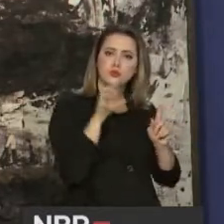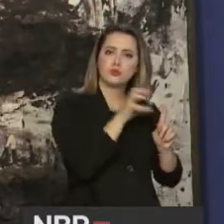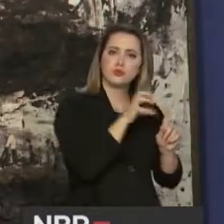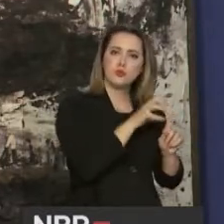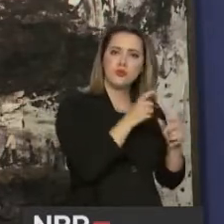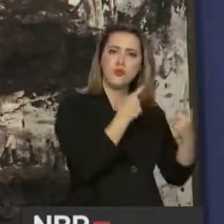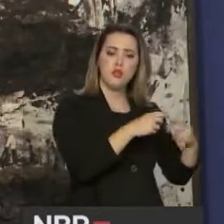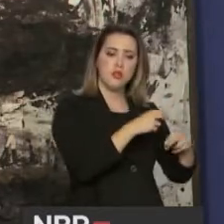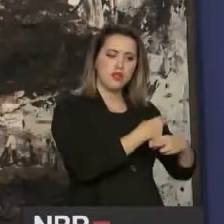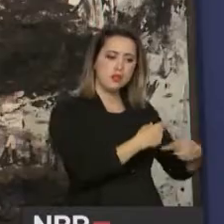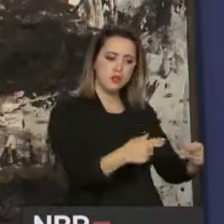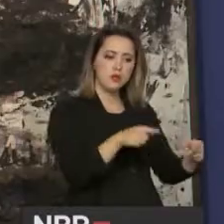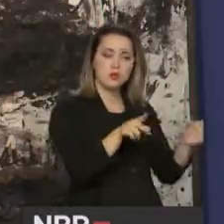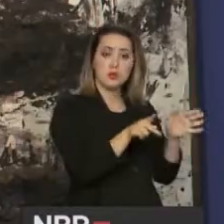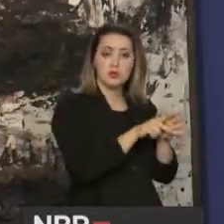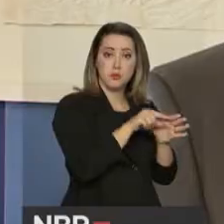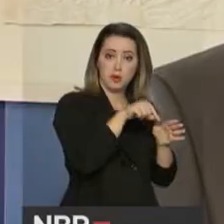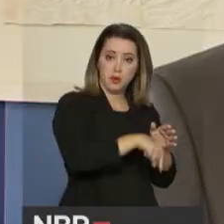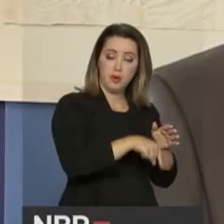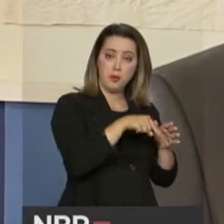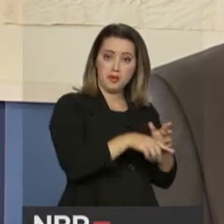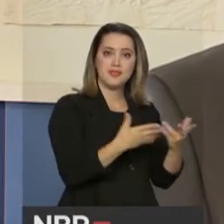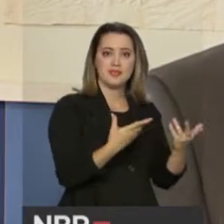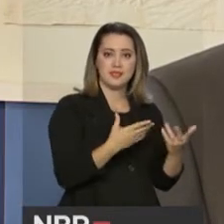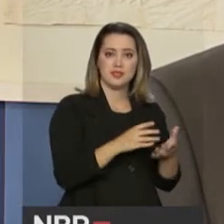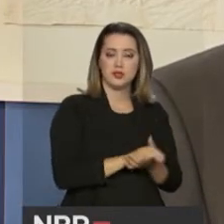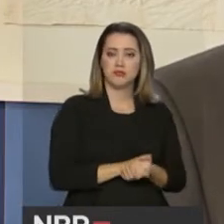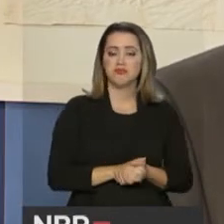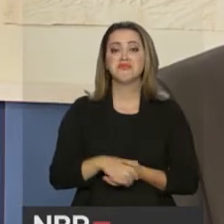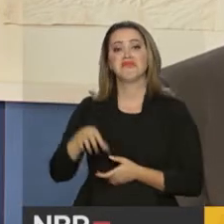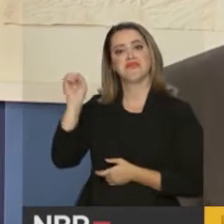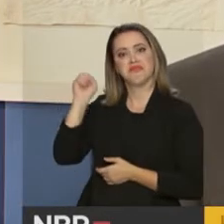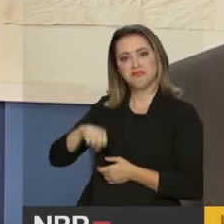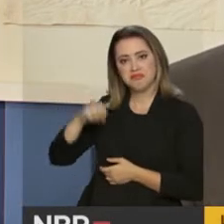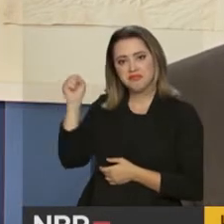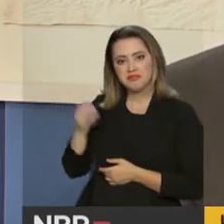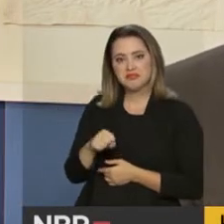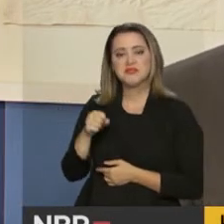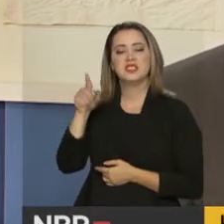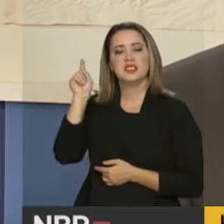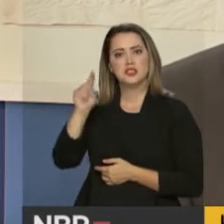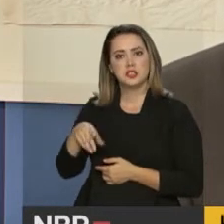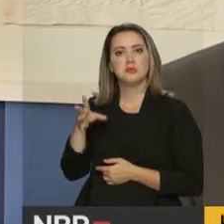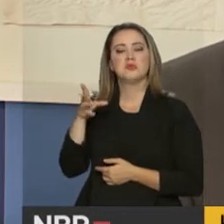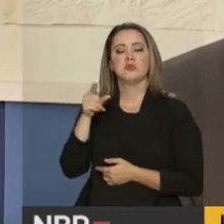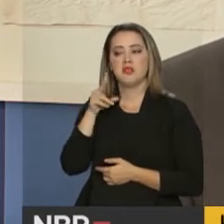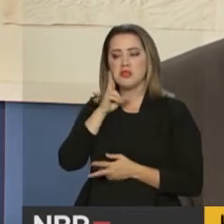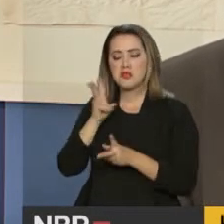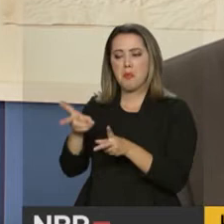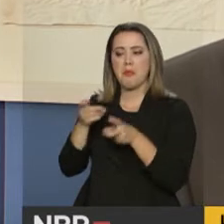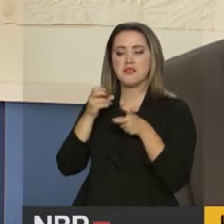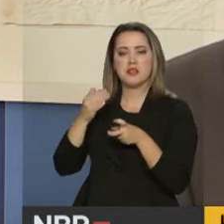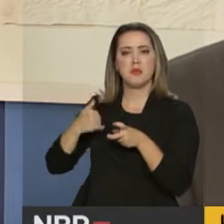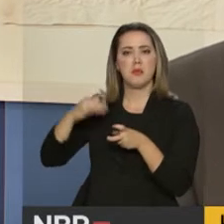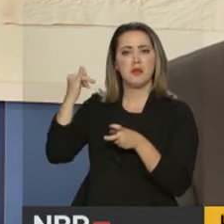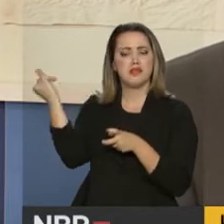no mobiliário, nos móveis aqui do palácio? Sim, e talvez seja um dos aspectos mais originais do palácio. Normalmente, quando